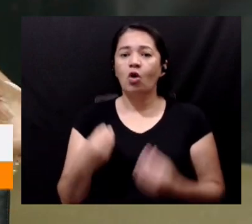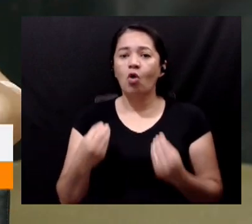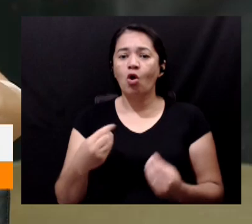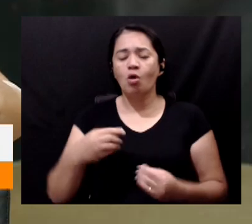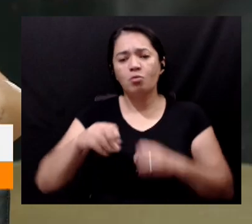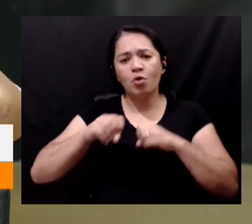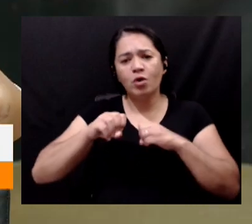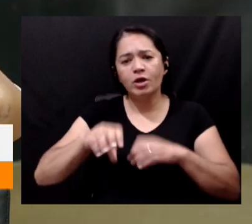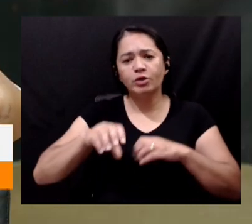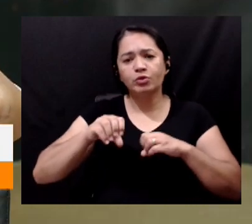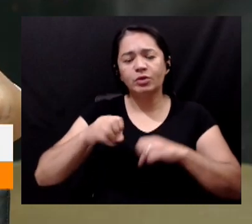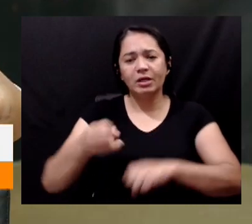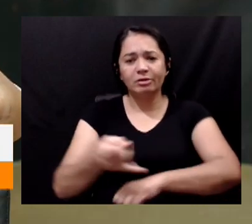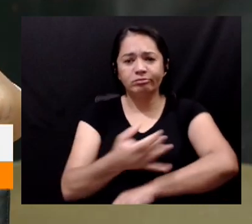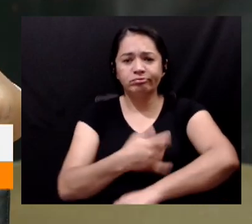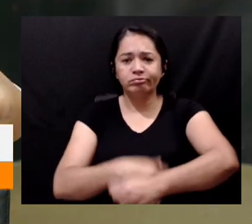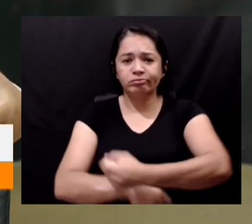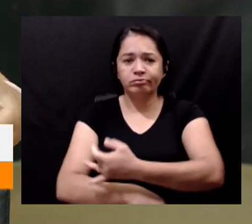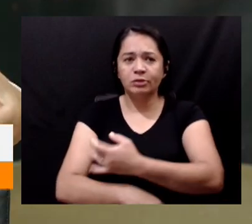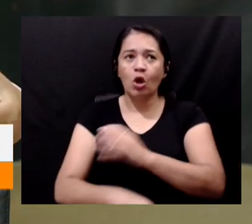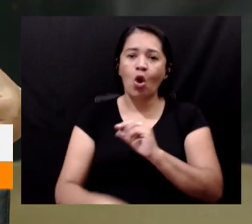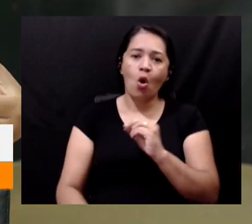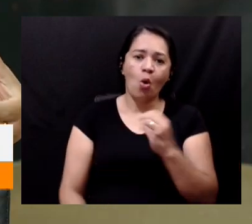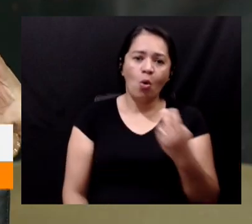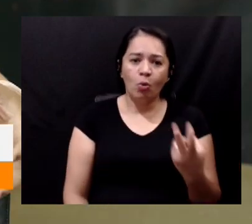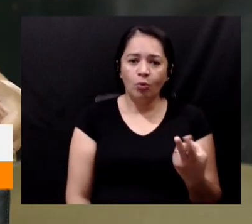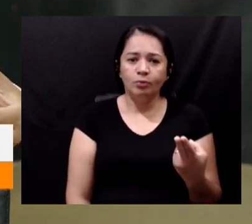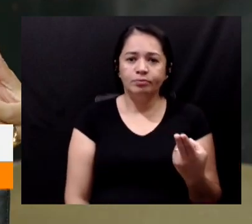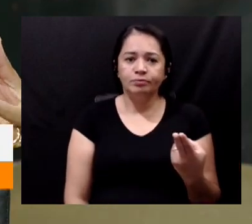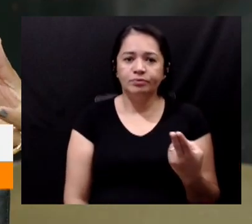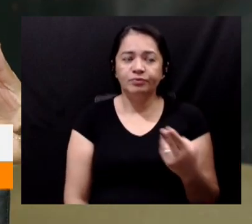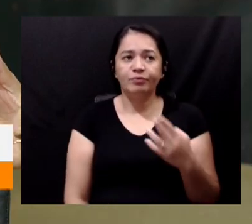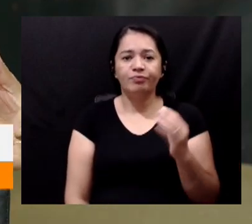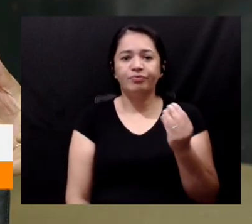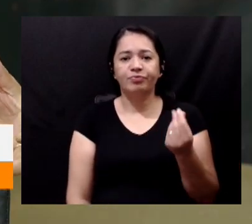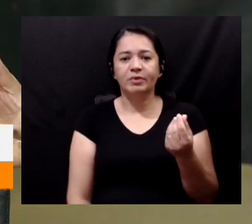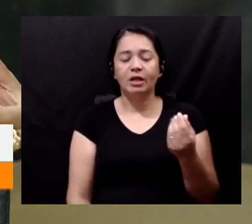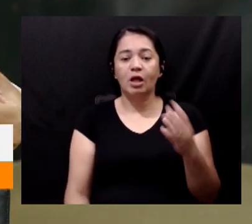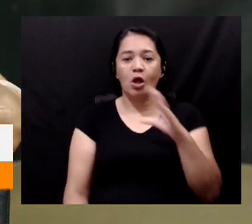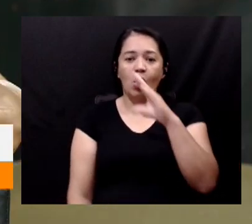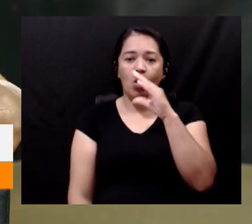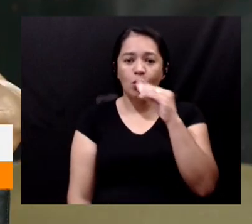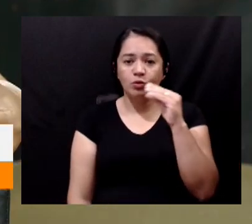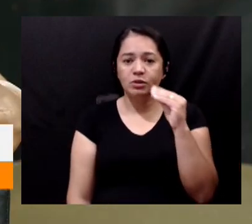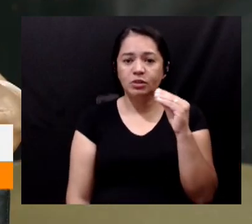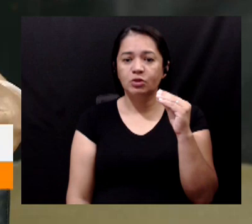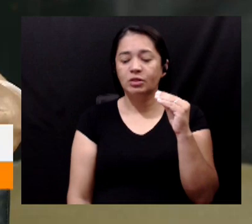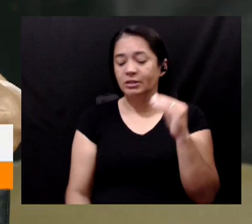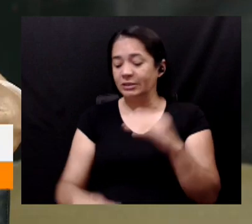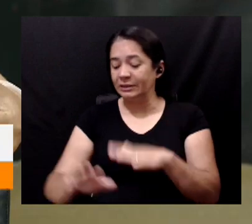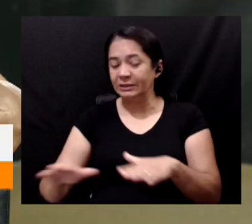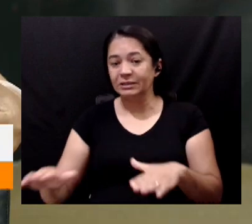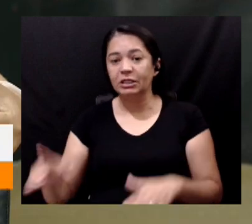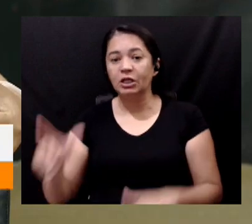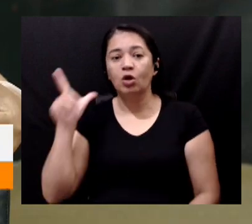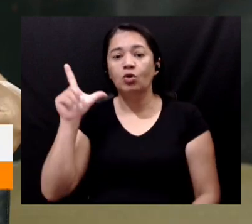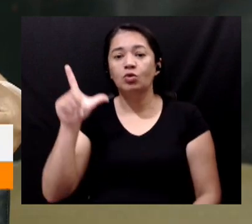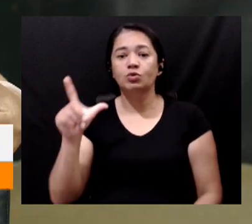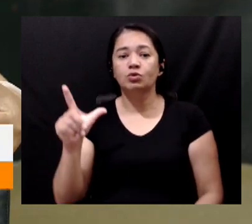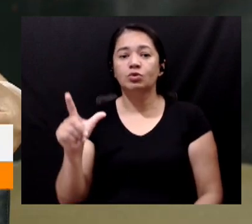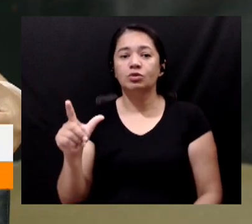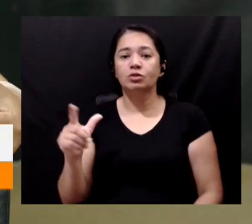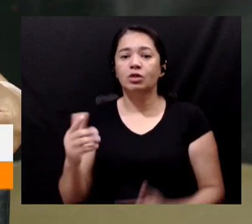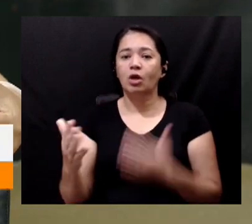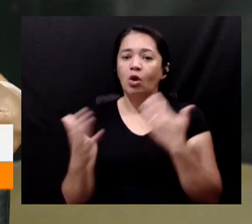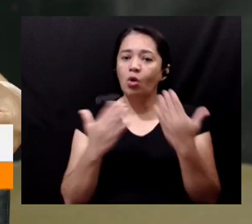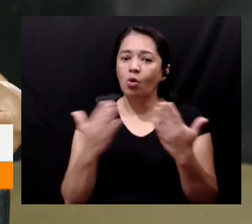né, ou então, fazer com que esses adolescentes, essas crianças, eles tenham conosco um diálogo